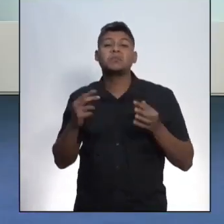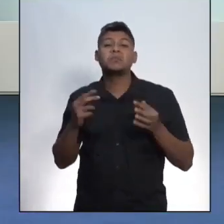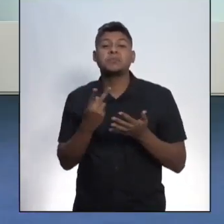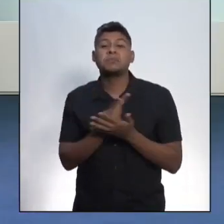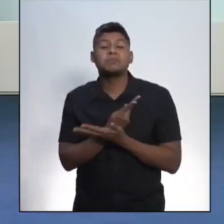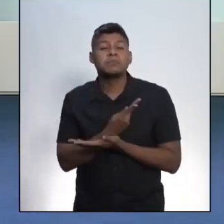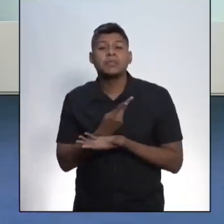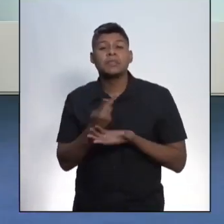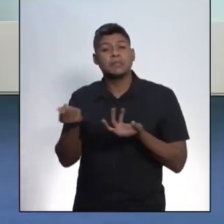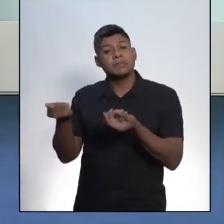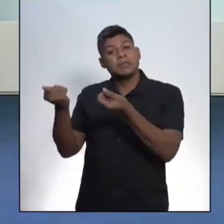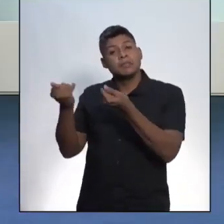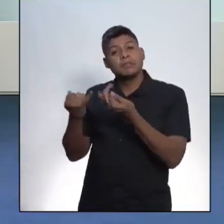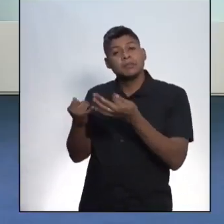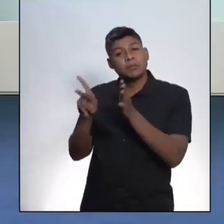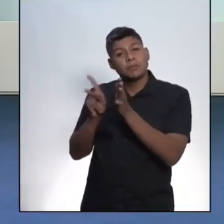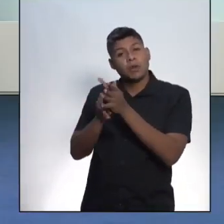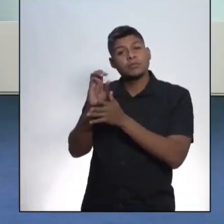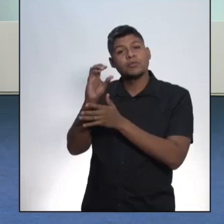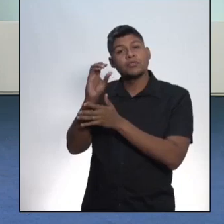relato do nosso querido Chico?